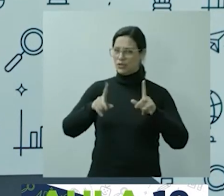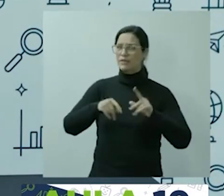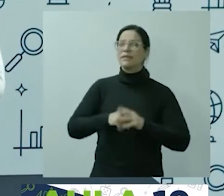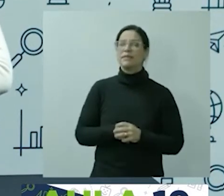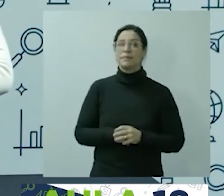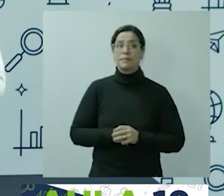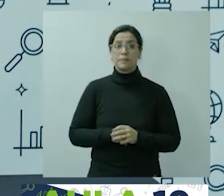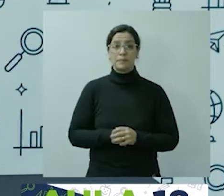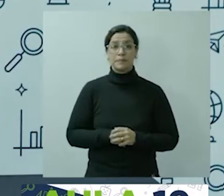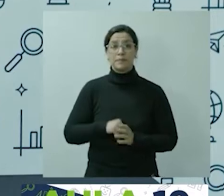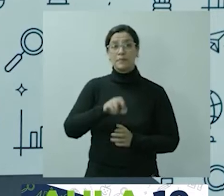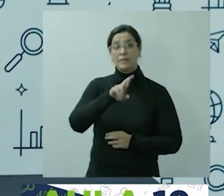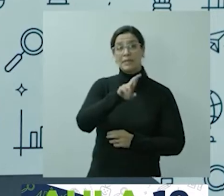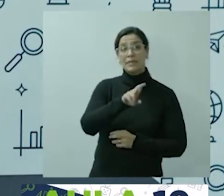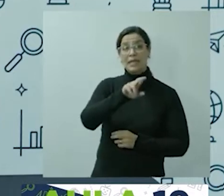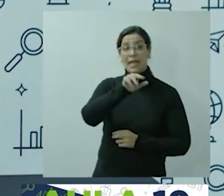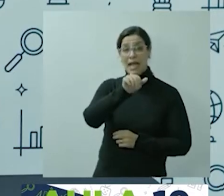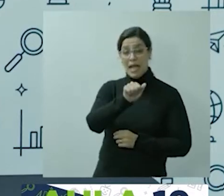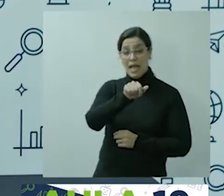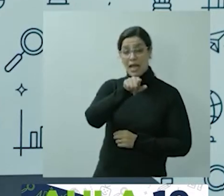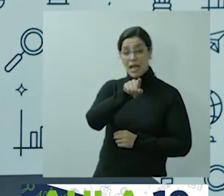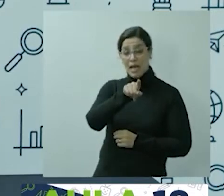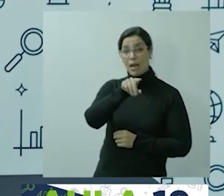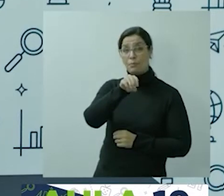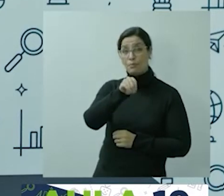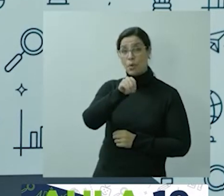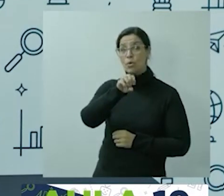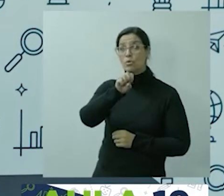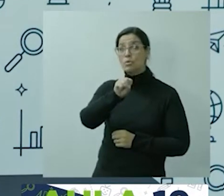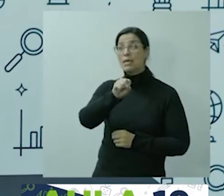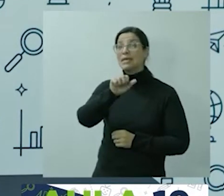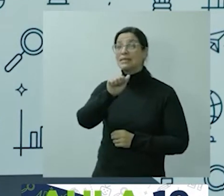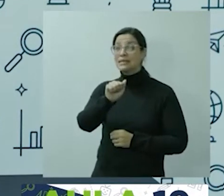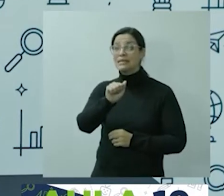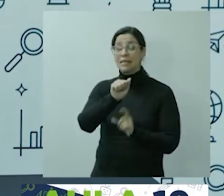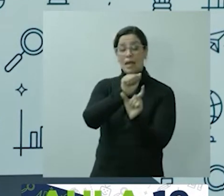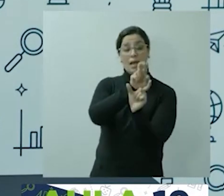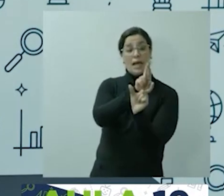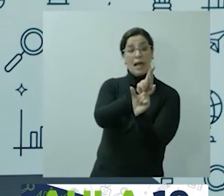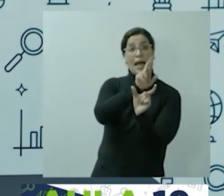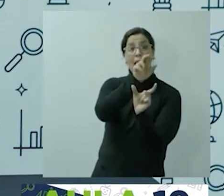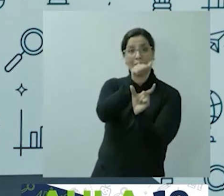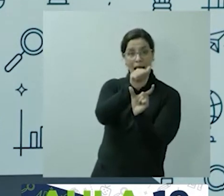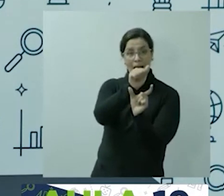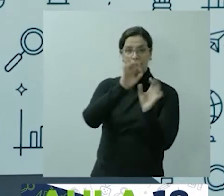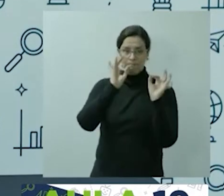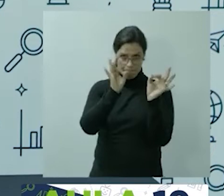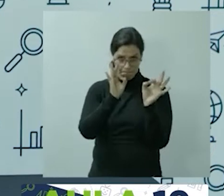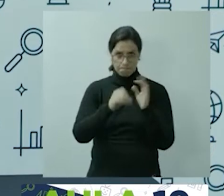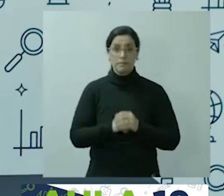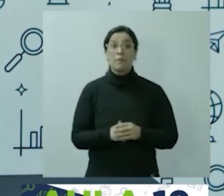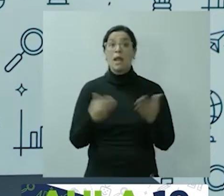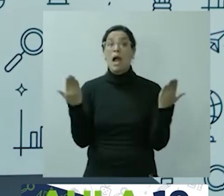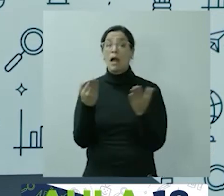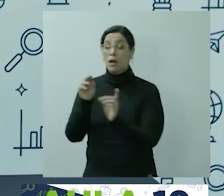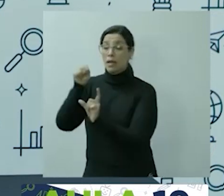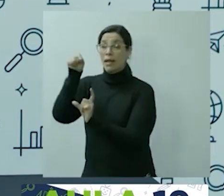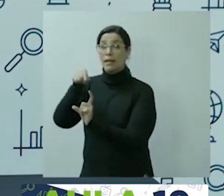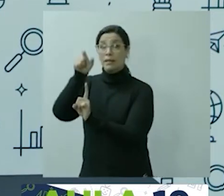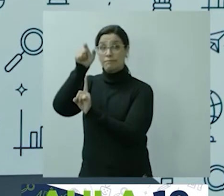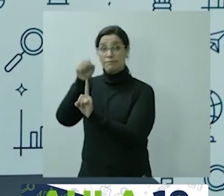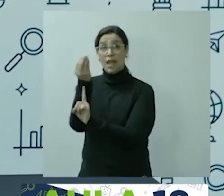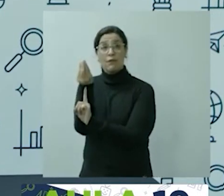diferença. A raposa começa com a sílaba ra. E a